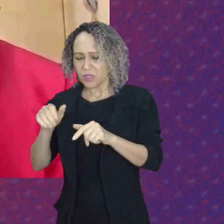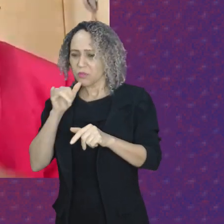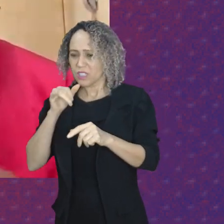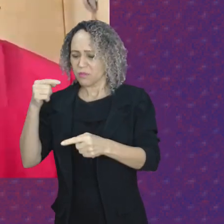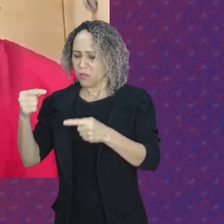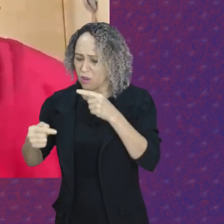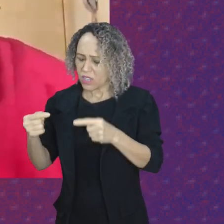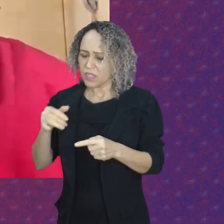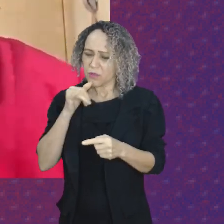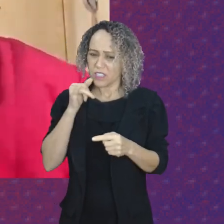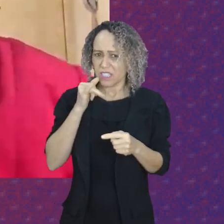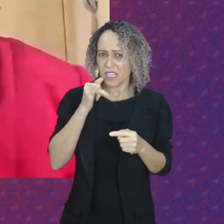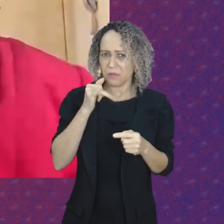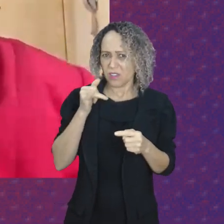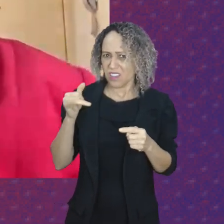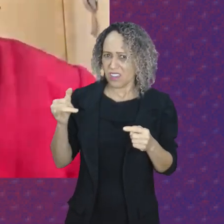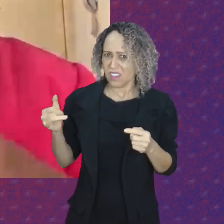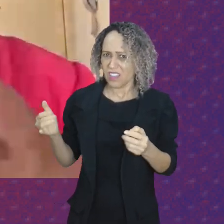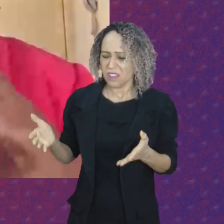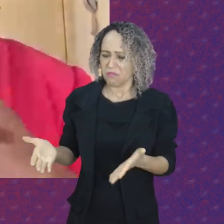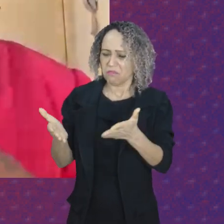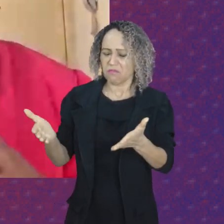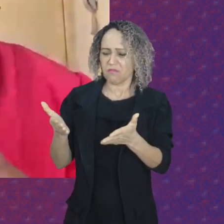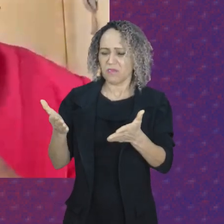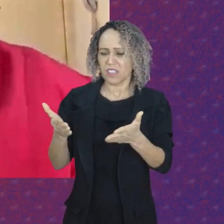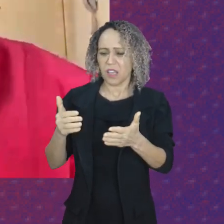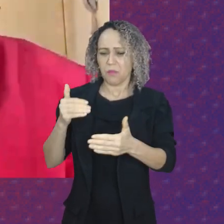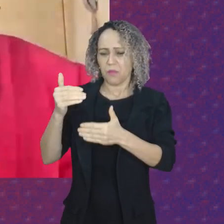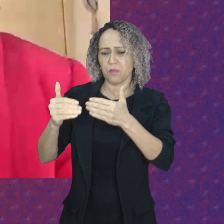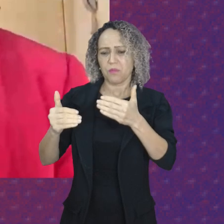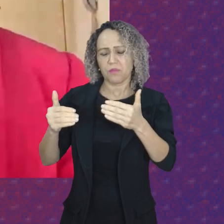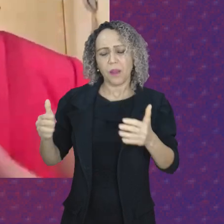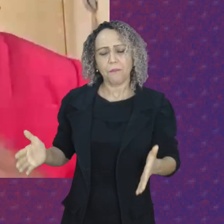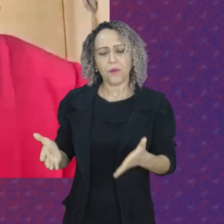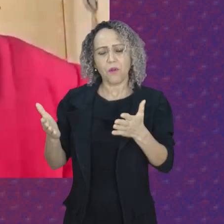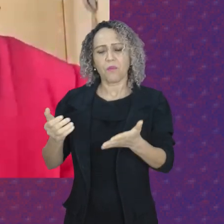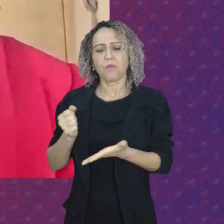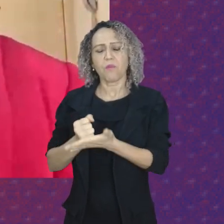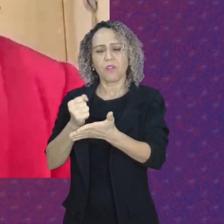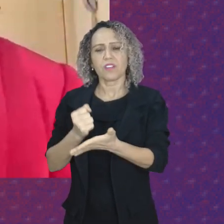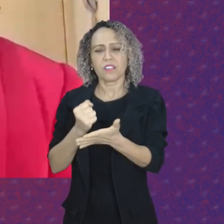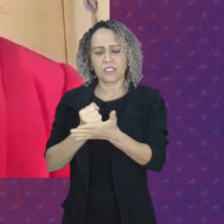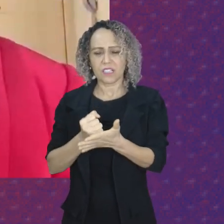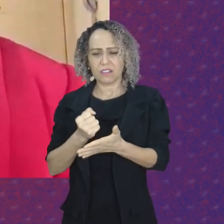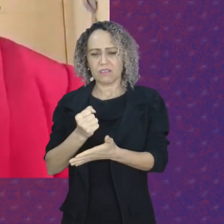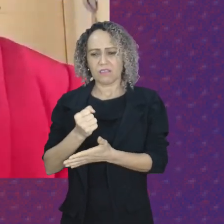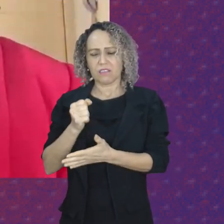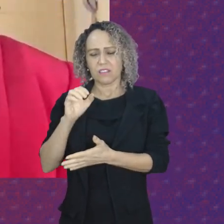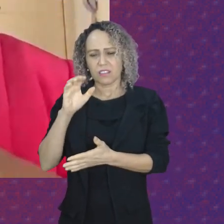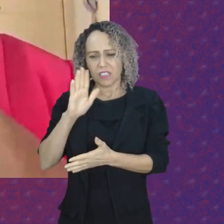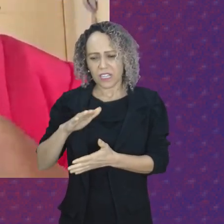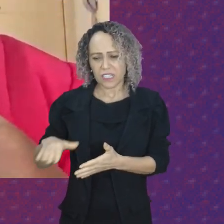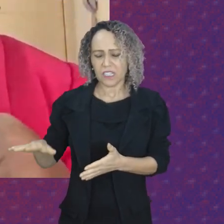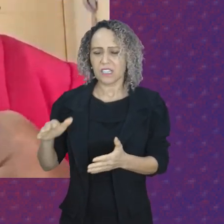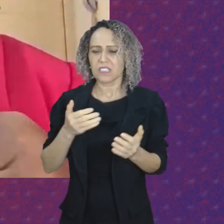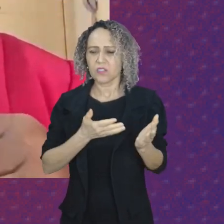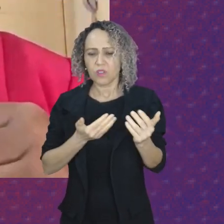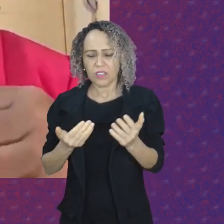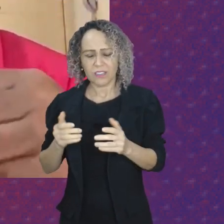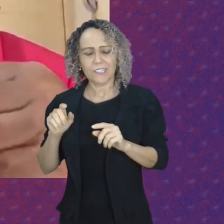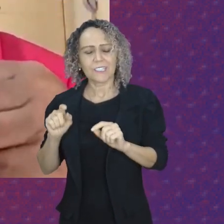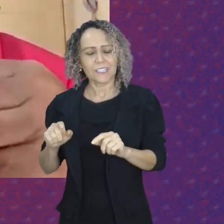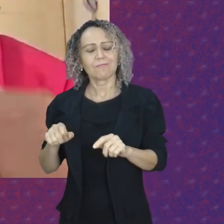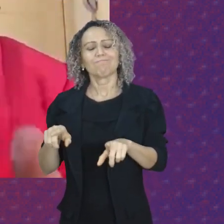né, a transformação no Ministério da Mulher, da Família e dos Direitos Humanos, né, foi uma